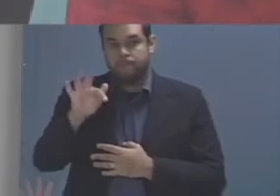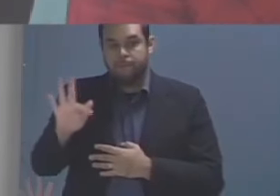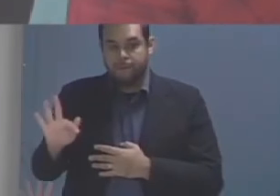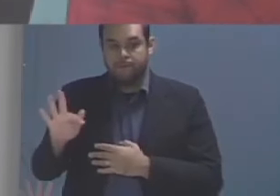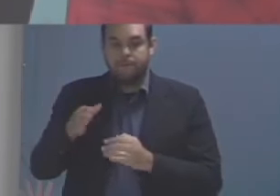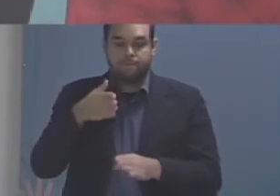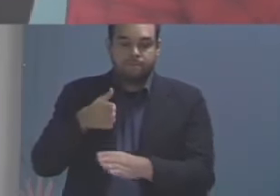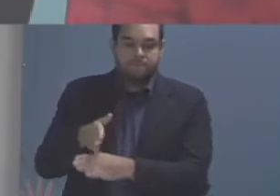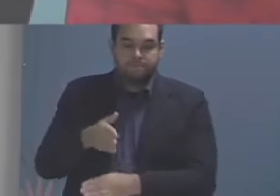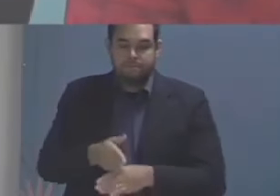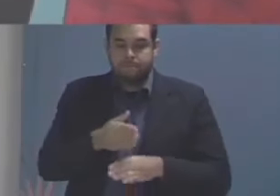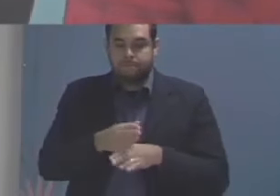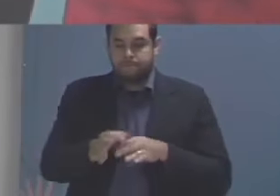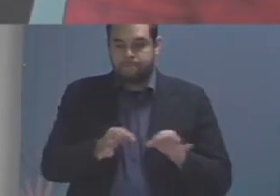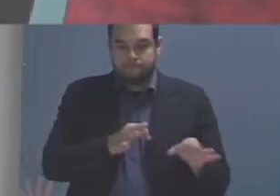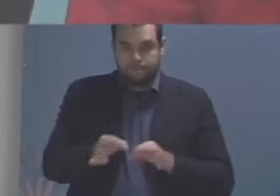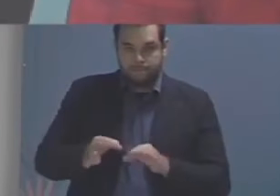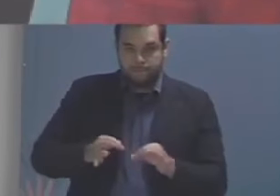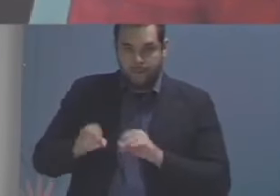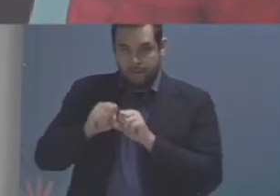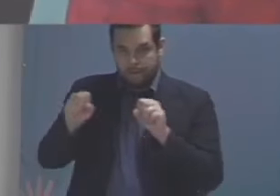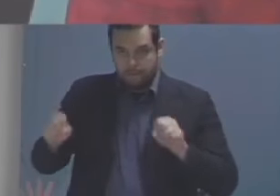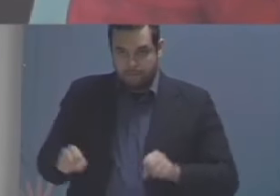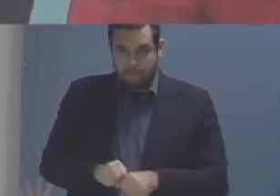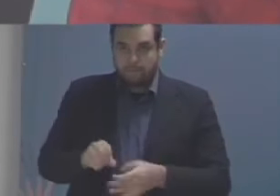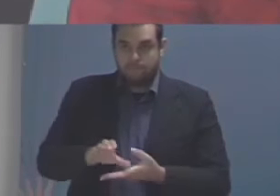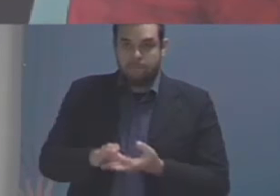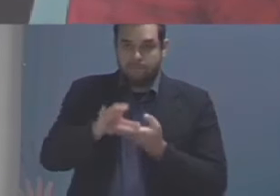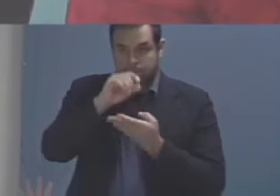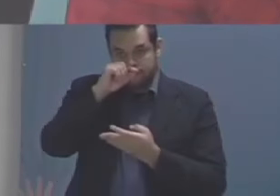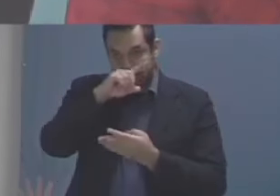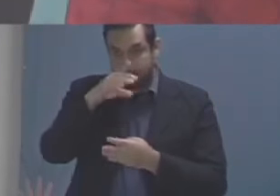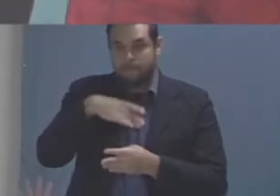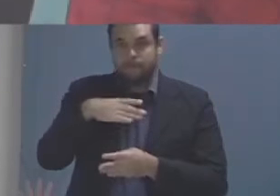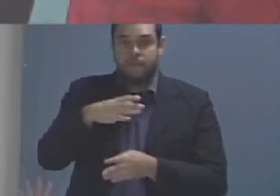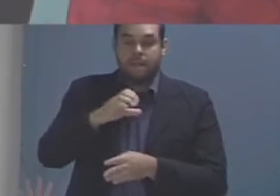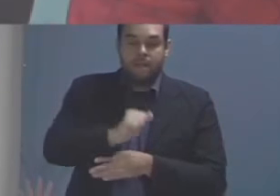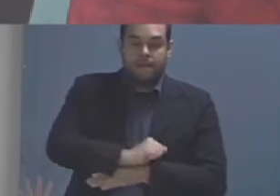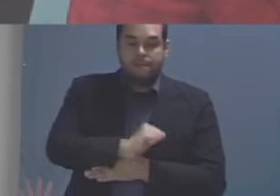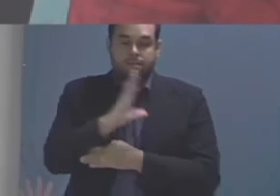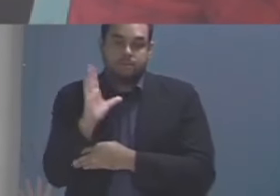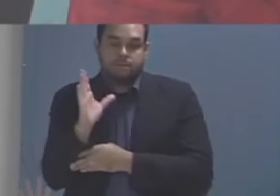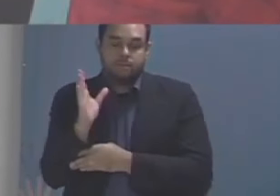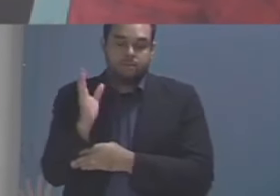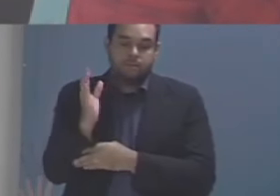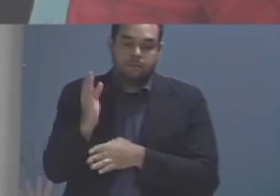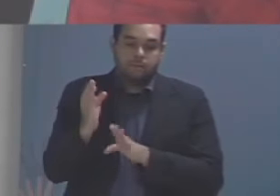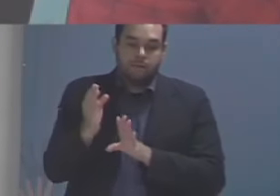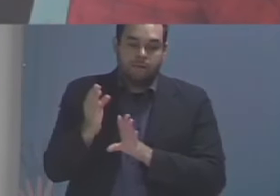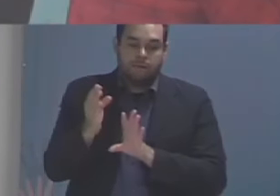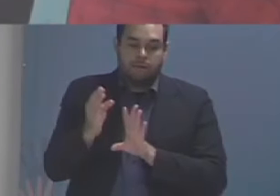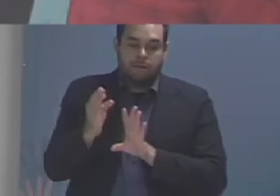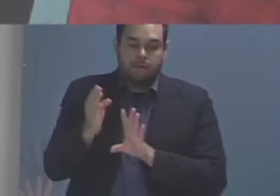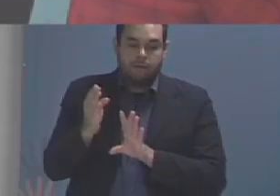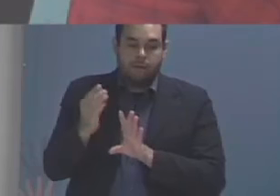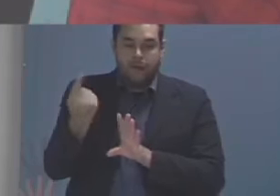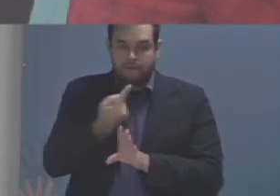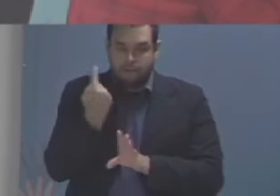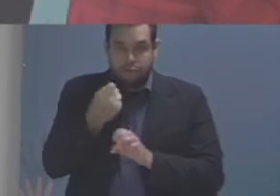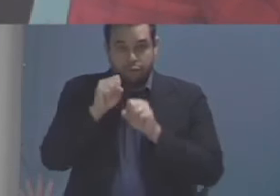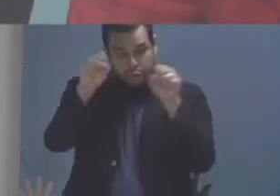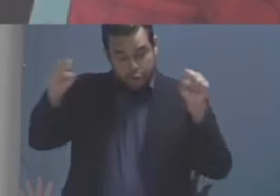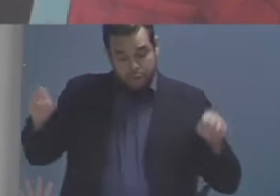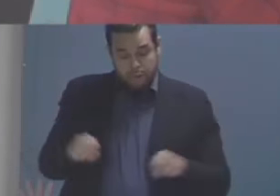de articulação de todo o sistema conselhos. Ela que caracteriza essa ideia de que nós somos um sistema, de que nós somos